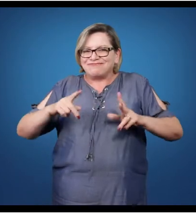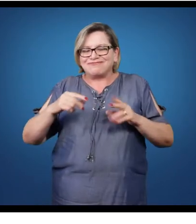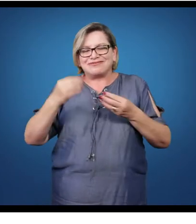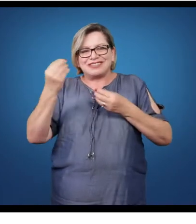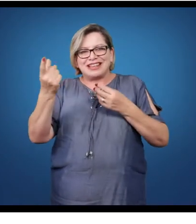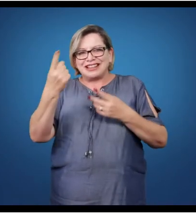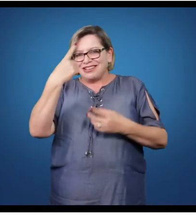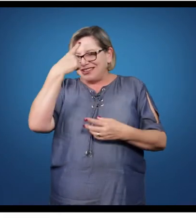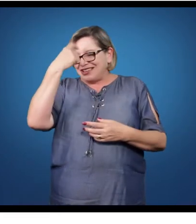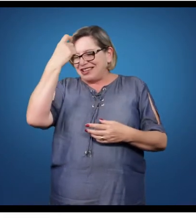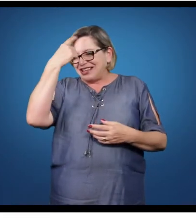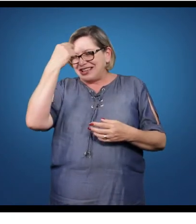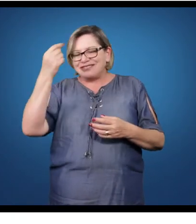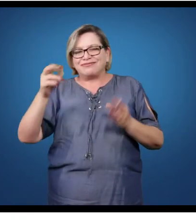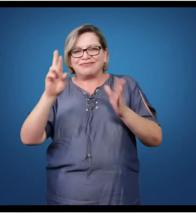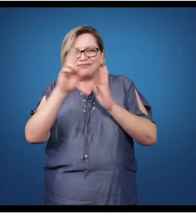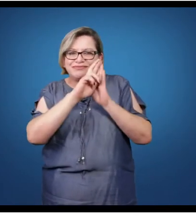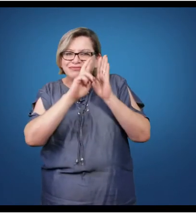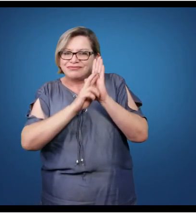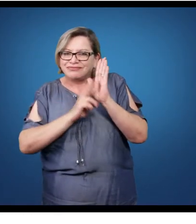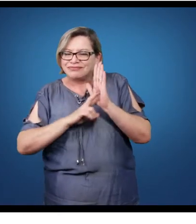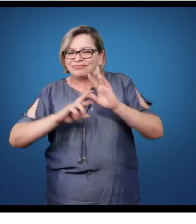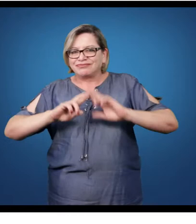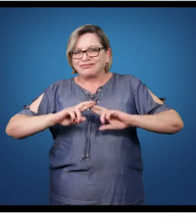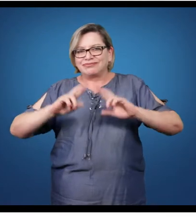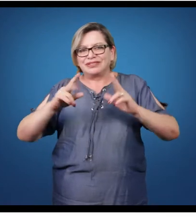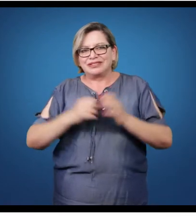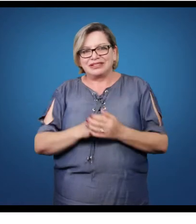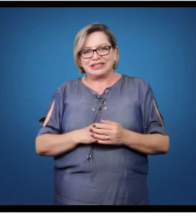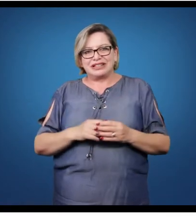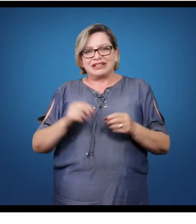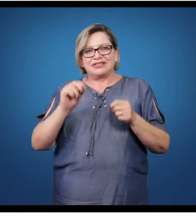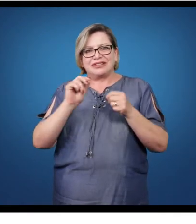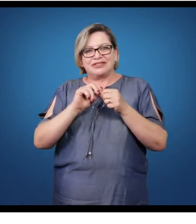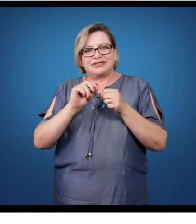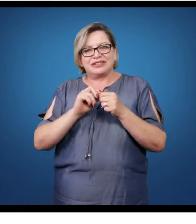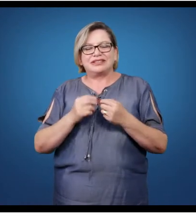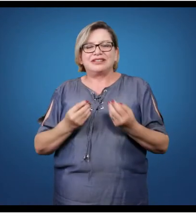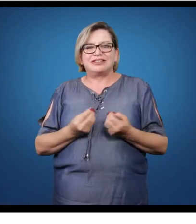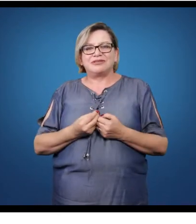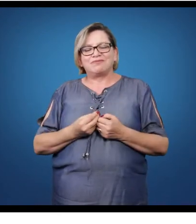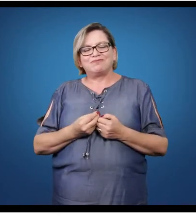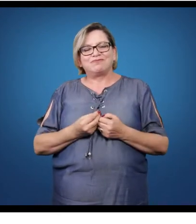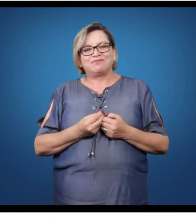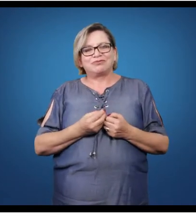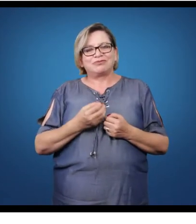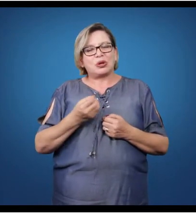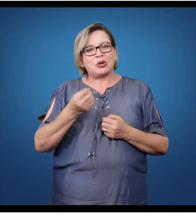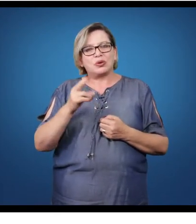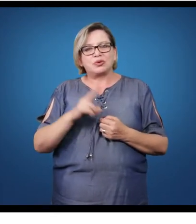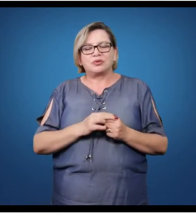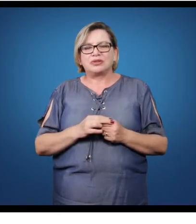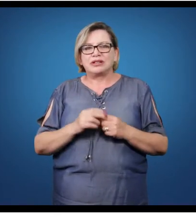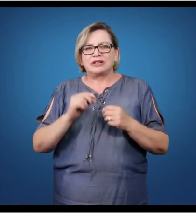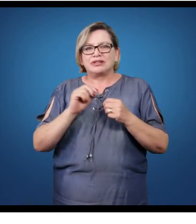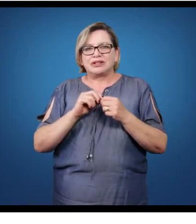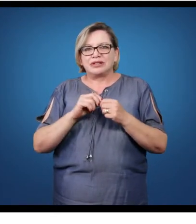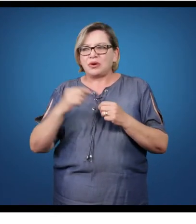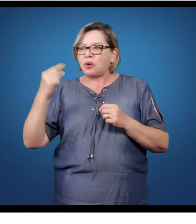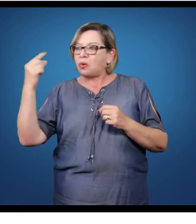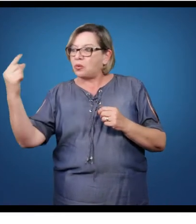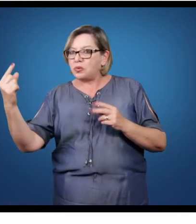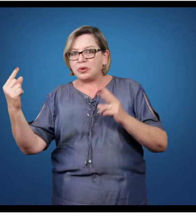dois contra três ou vocês fazem contra